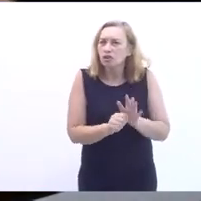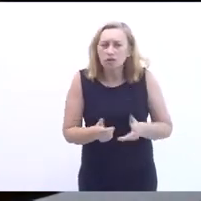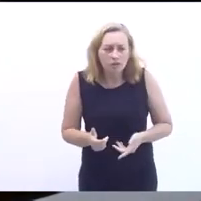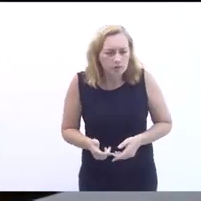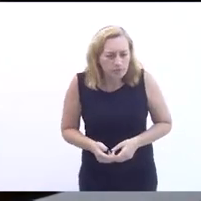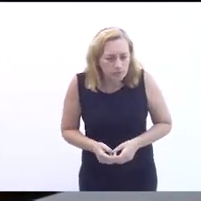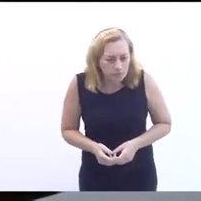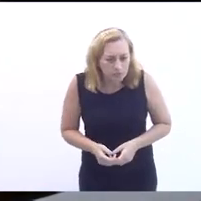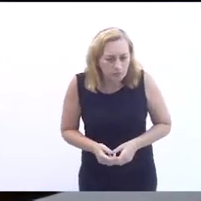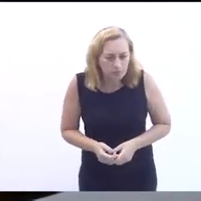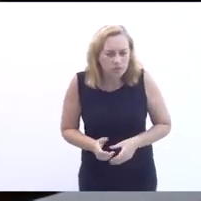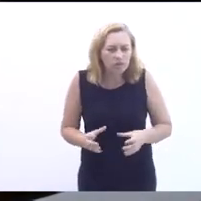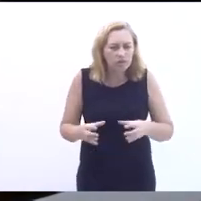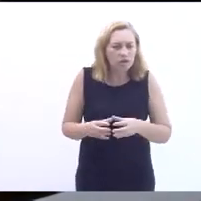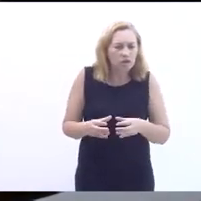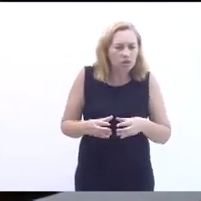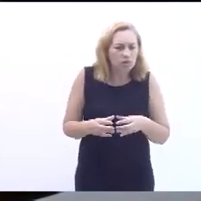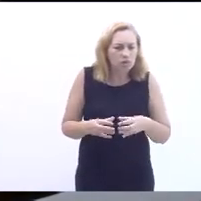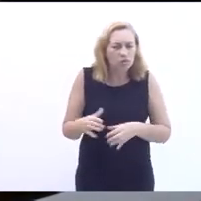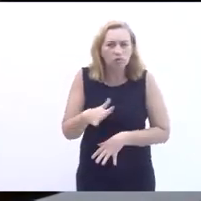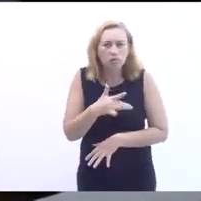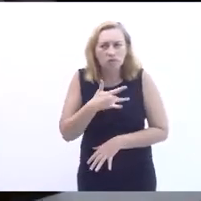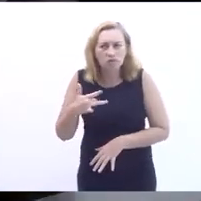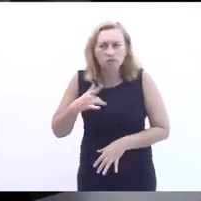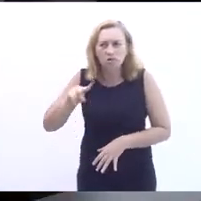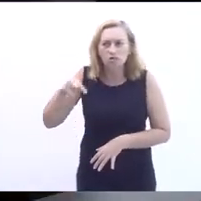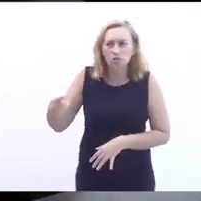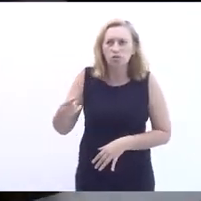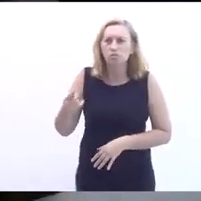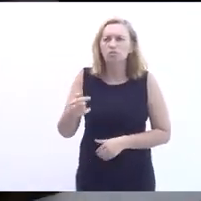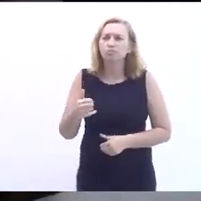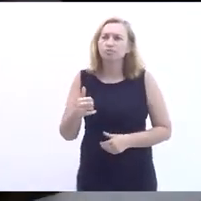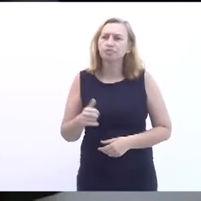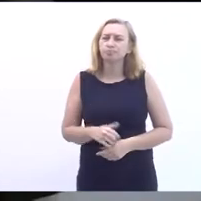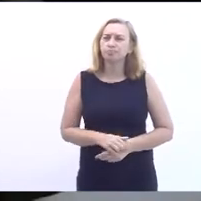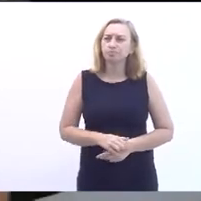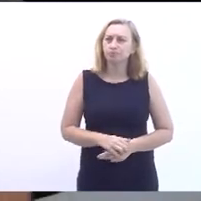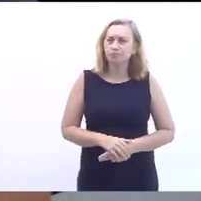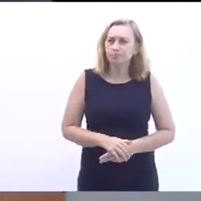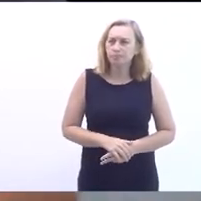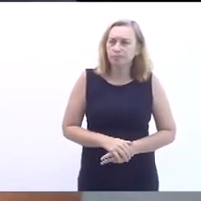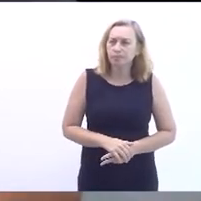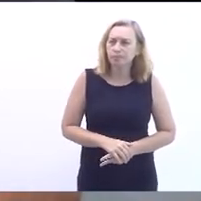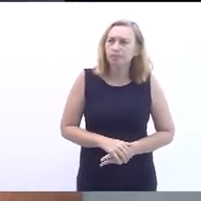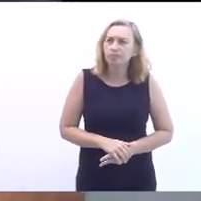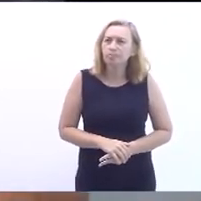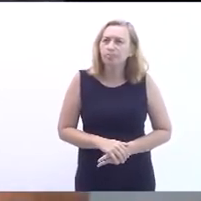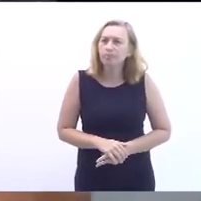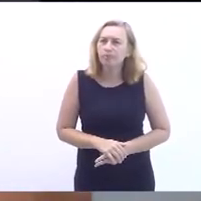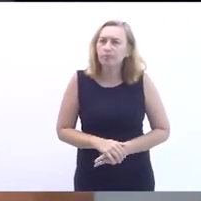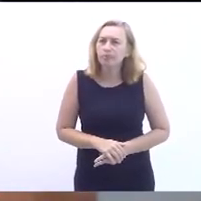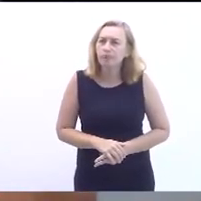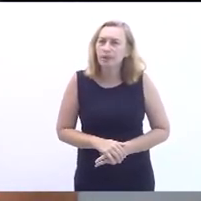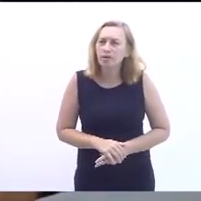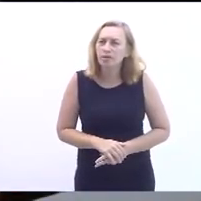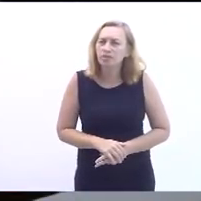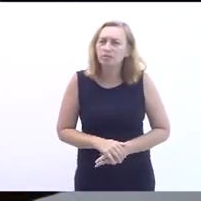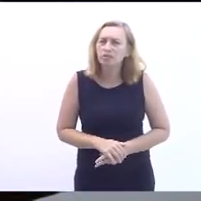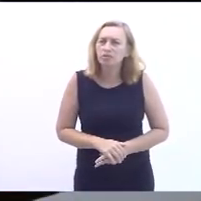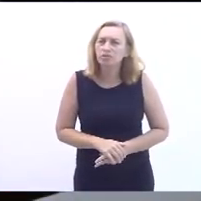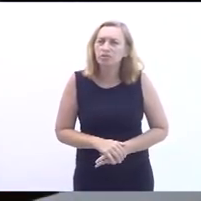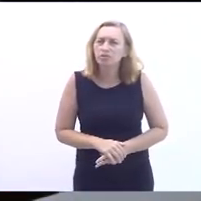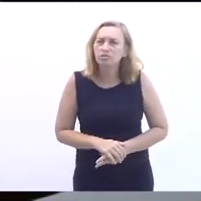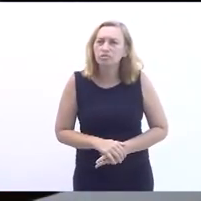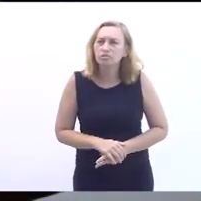das unidades de saúde e assim por diante Esse é o primeiro ponto na questão é purificar pra gente é eu até